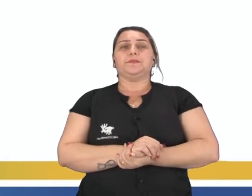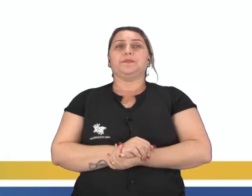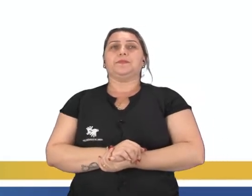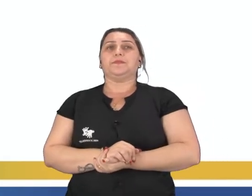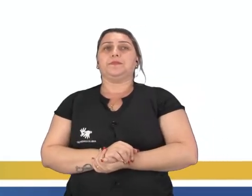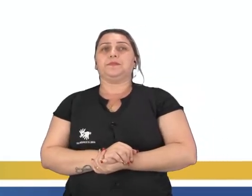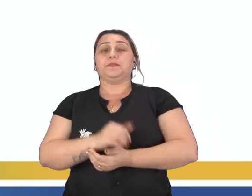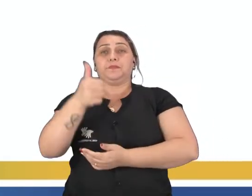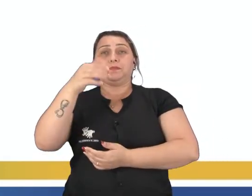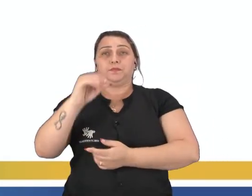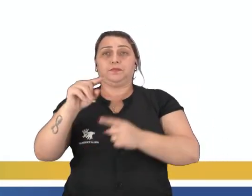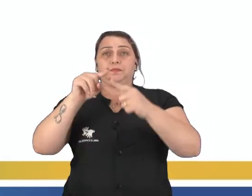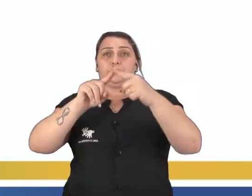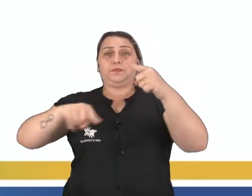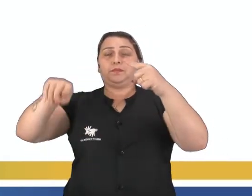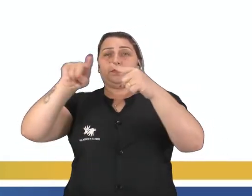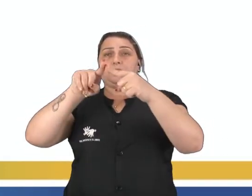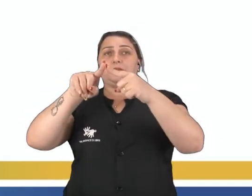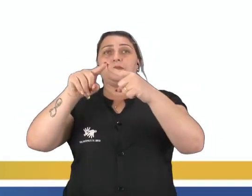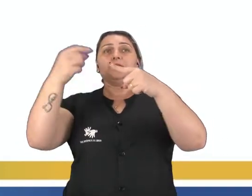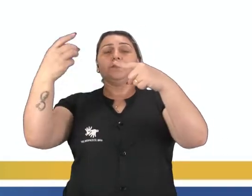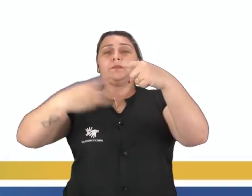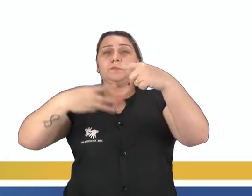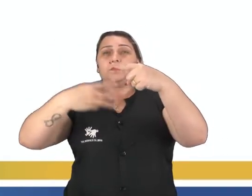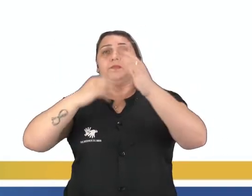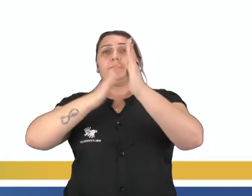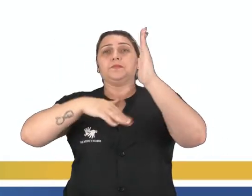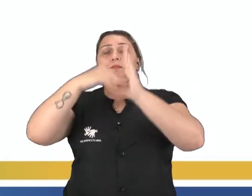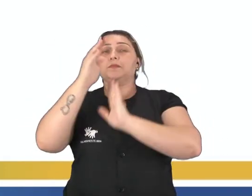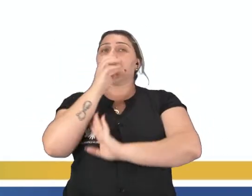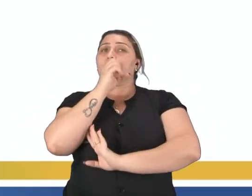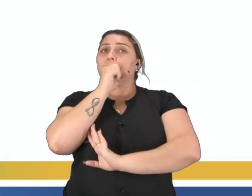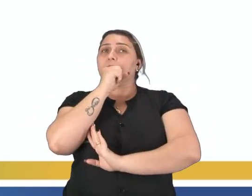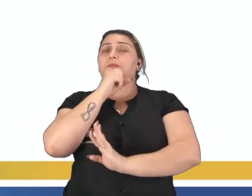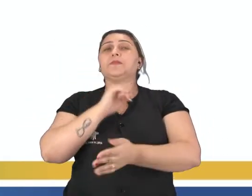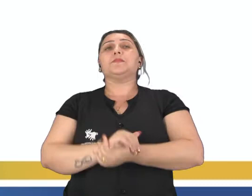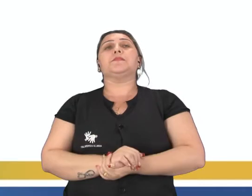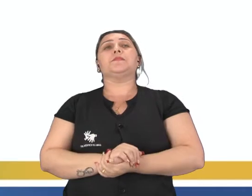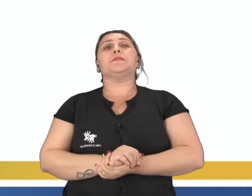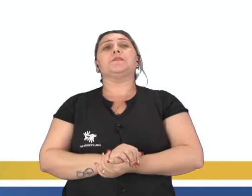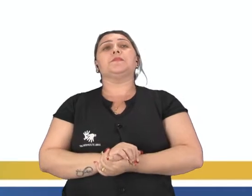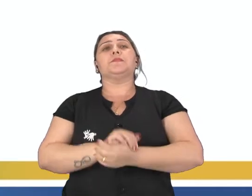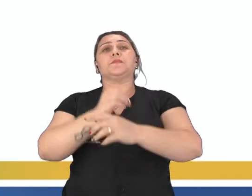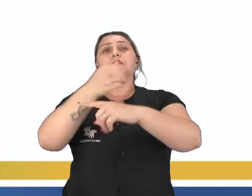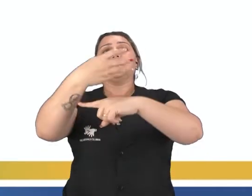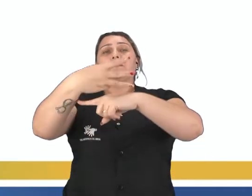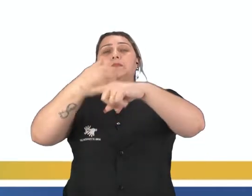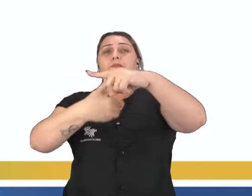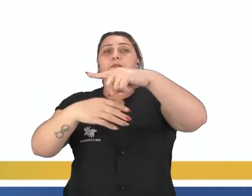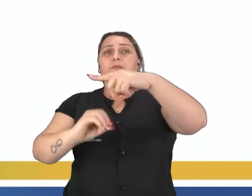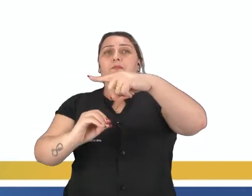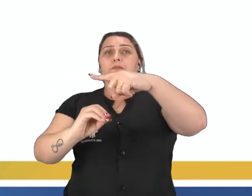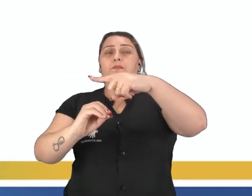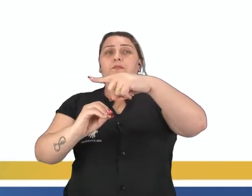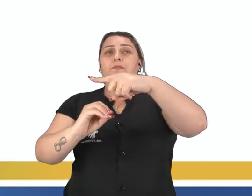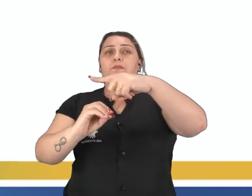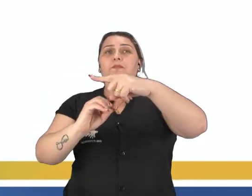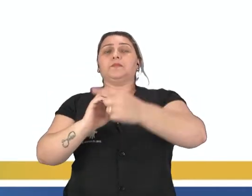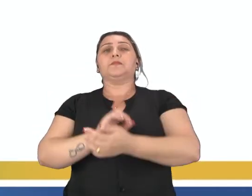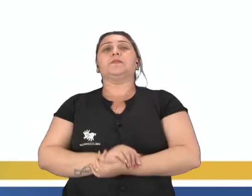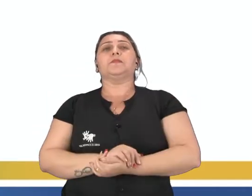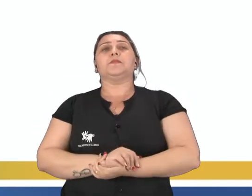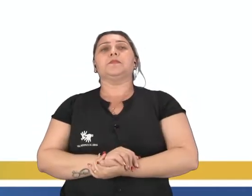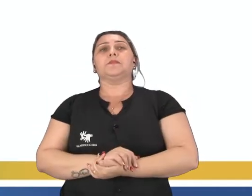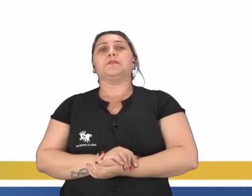está dividido em 10 partes e 3 partes estão pintadas em laranja. Então, eu tenho 3 partes de